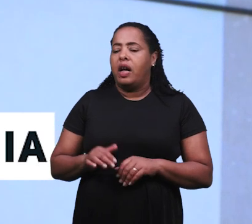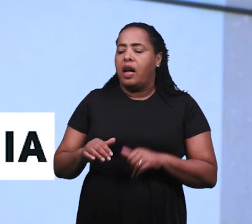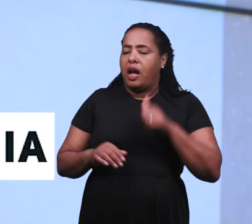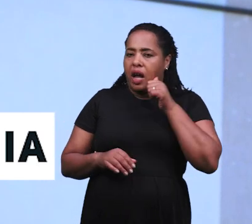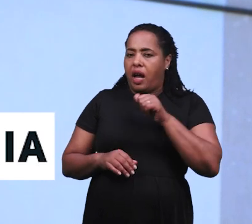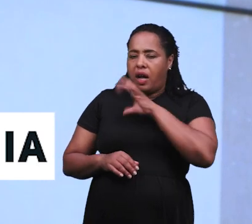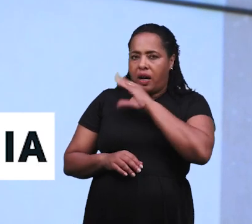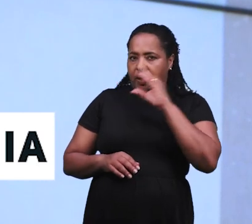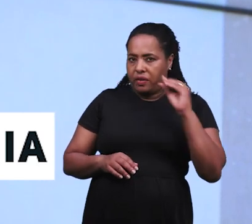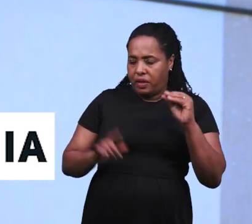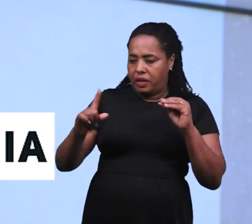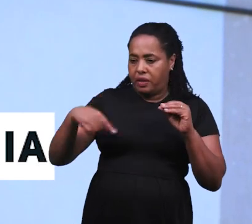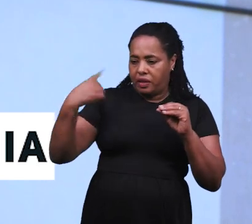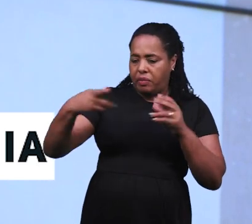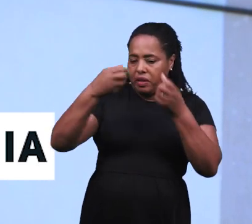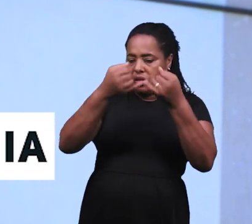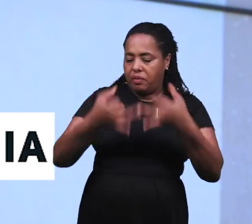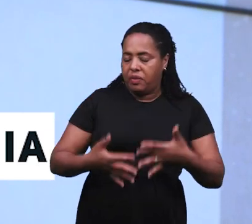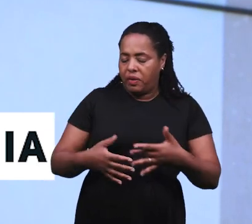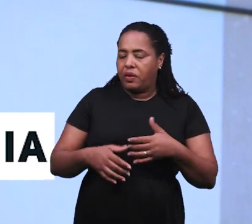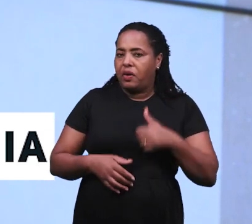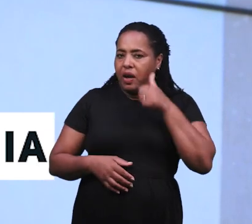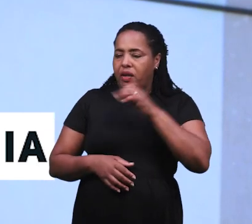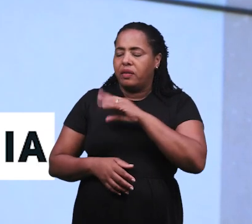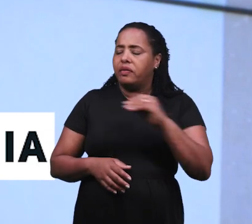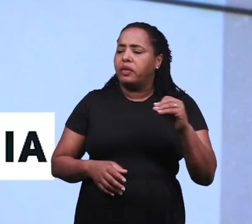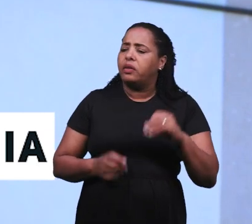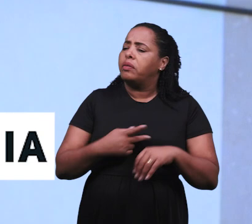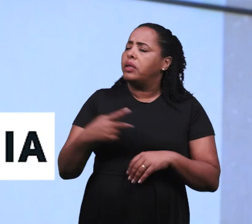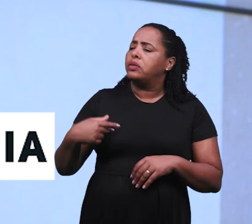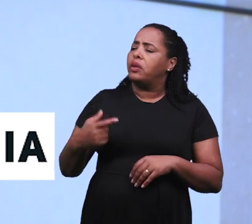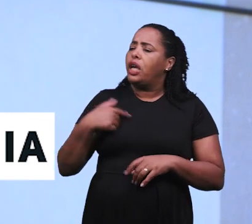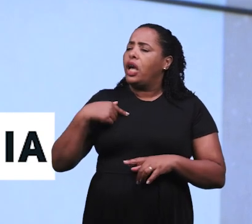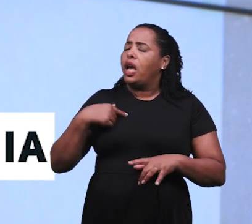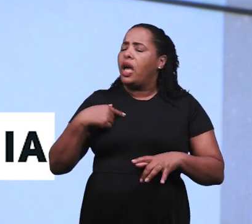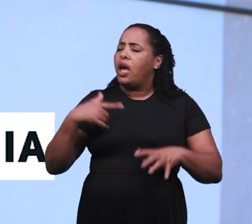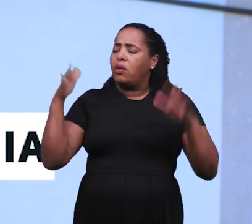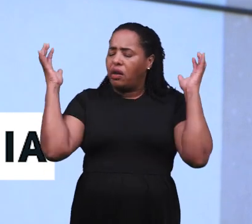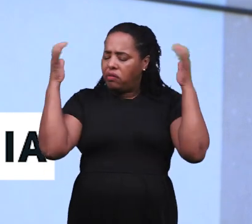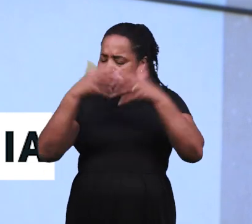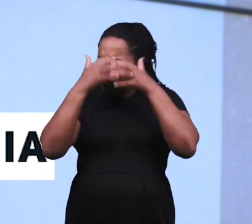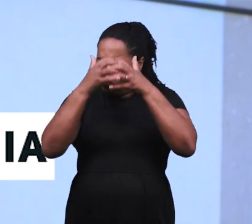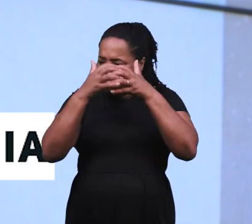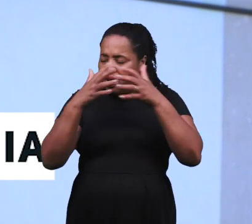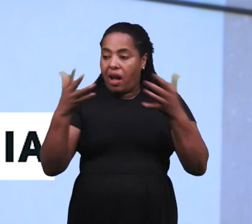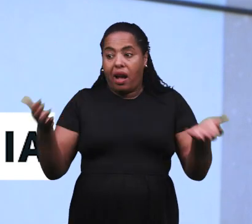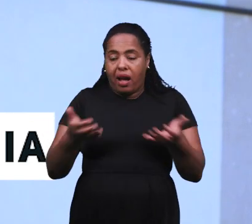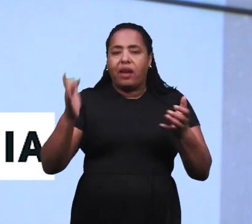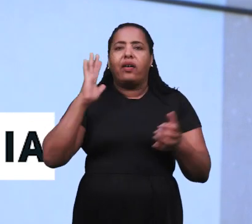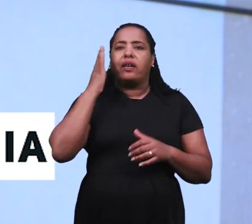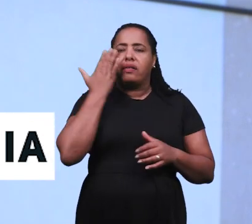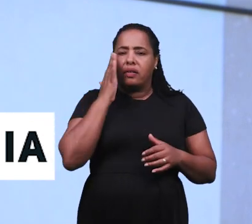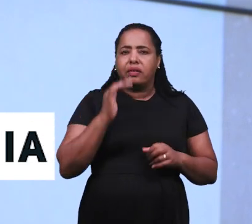outra adolescente falou assim, olha, depois que eu dei a explicação que ela precisava, falou assim, eu estava confusa, agora eu entendi. Então, assim,